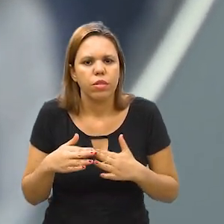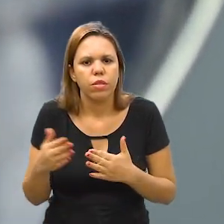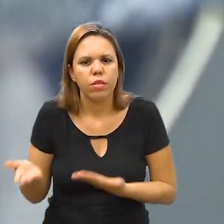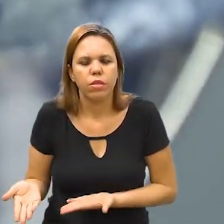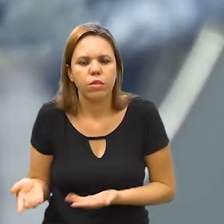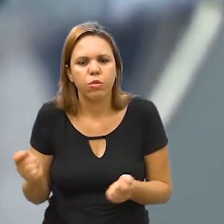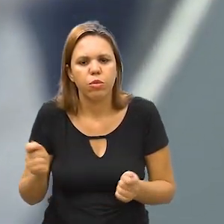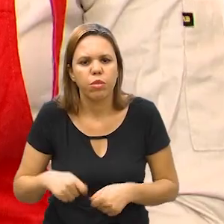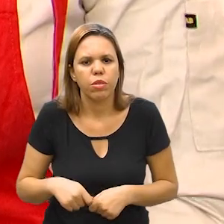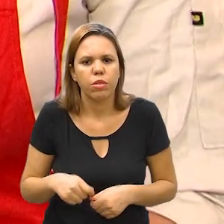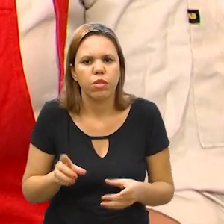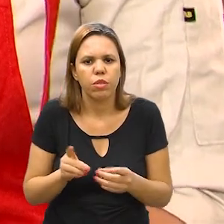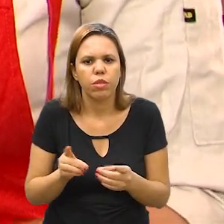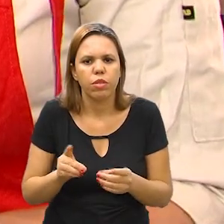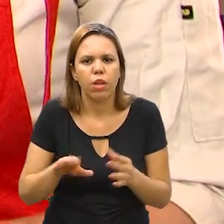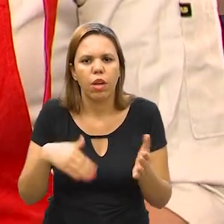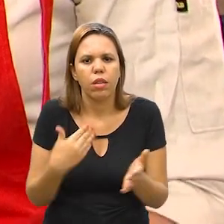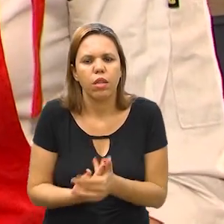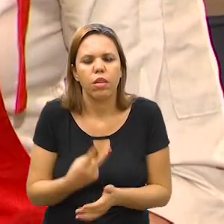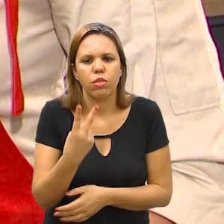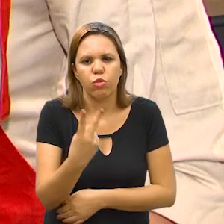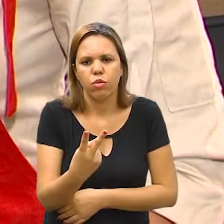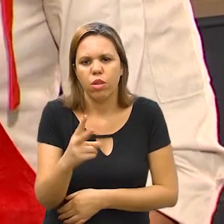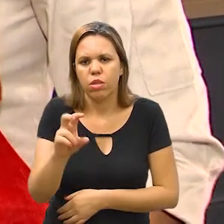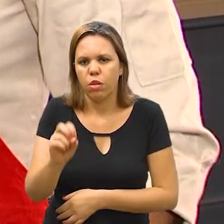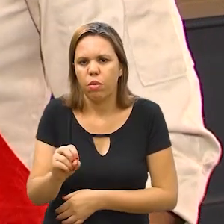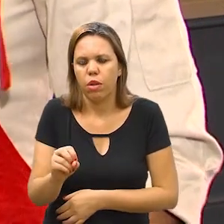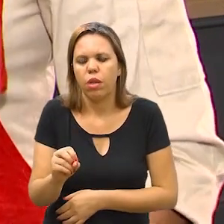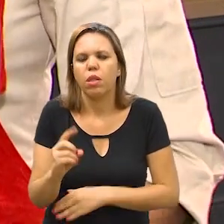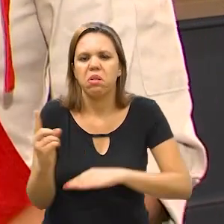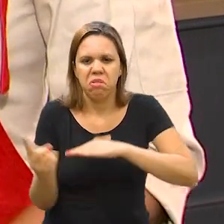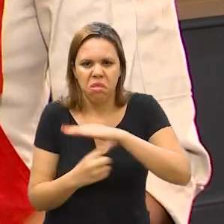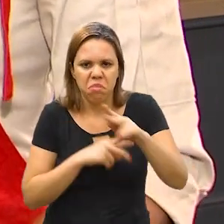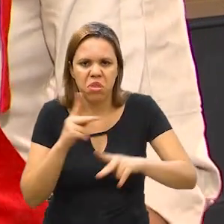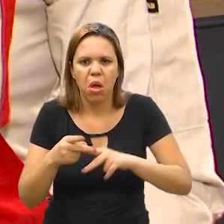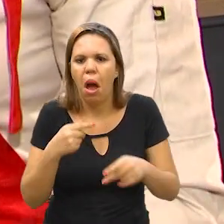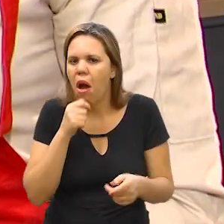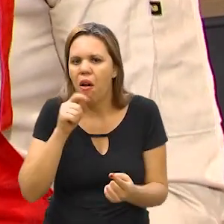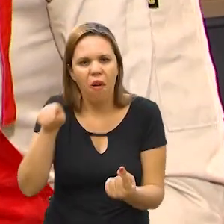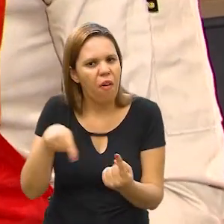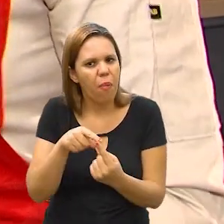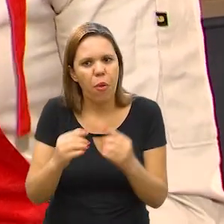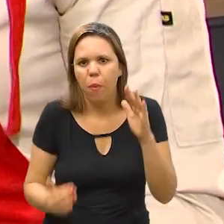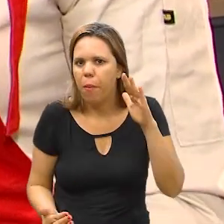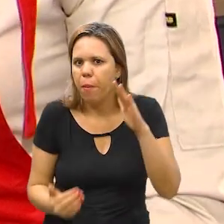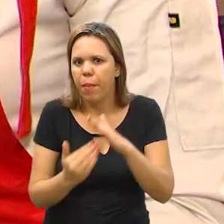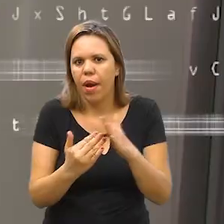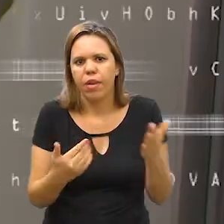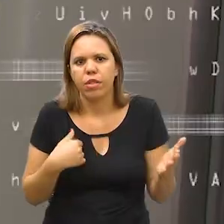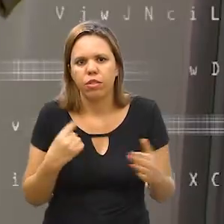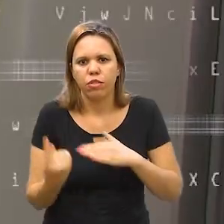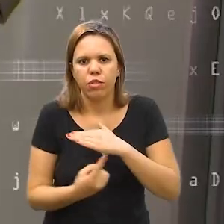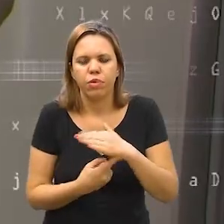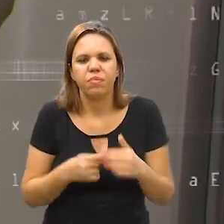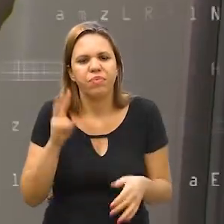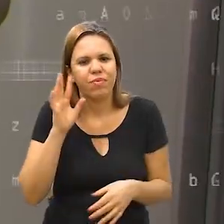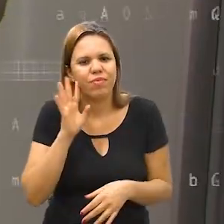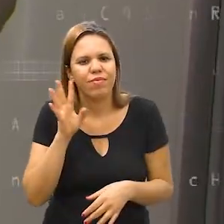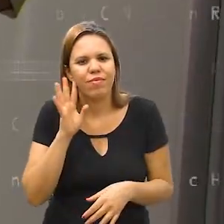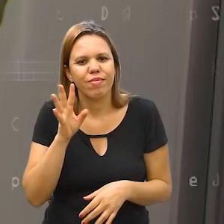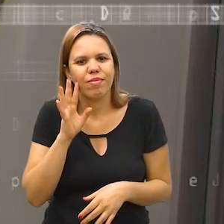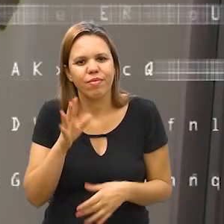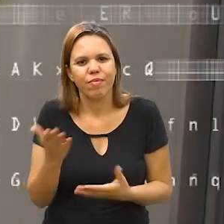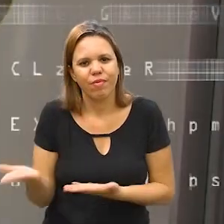tenho possibilidade de atender até 250 clientes. Então eu ainda nem atingi o meu máximo de clientes. Que história legal